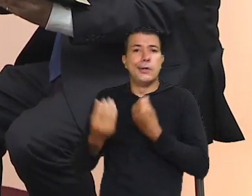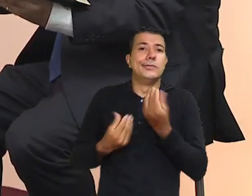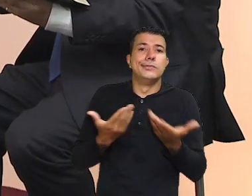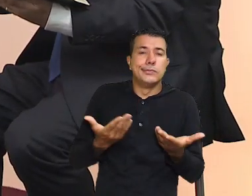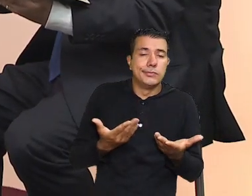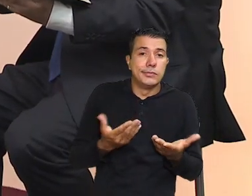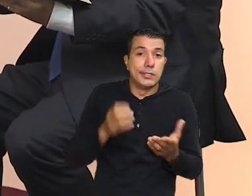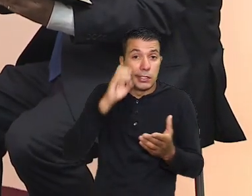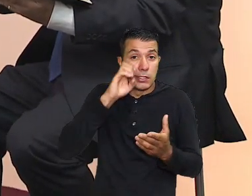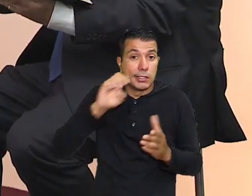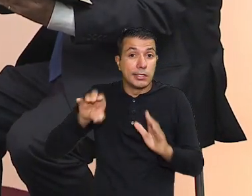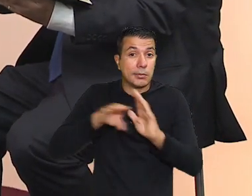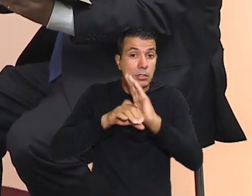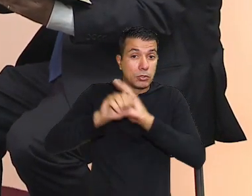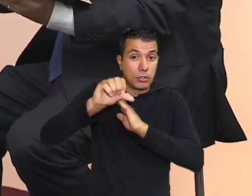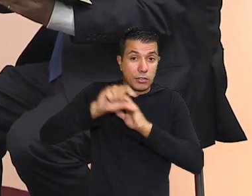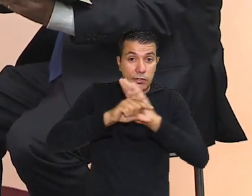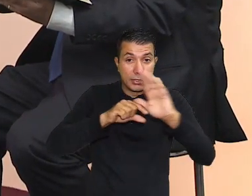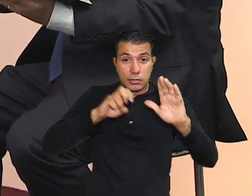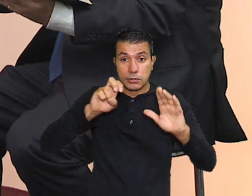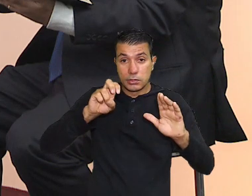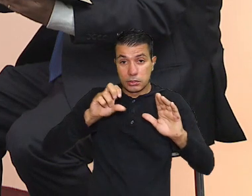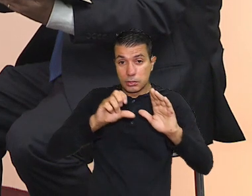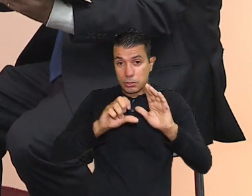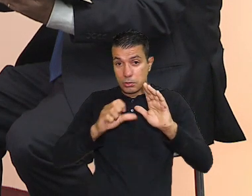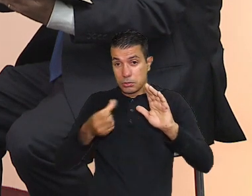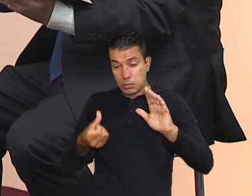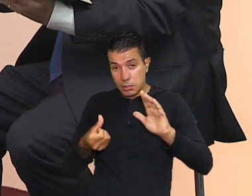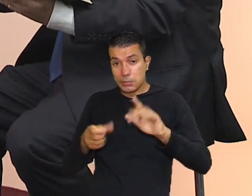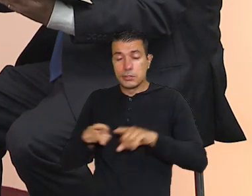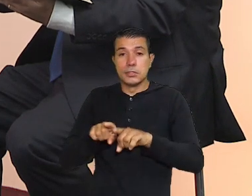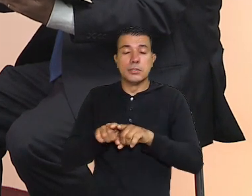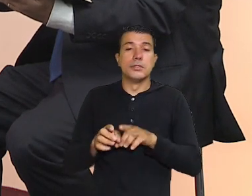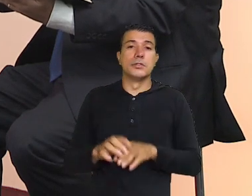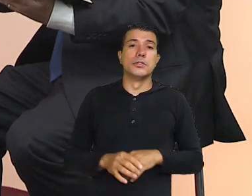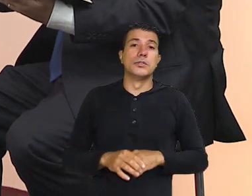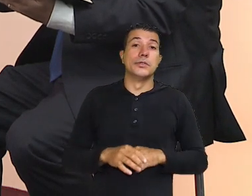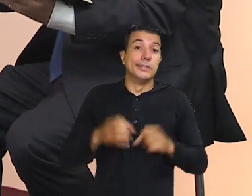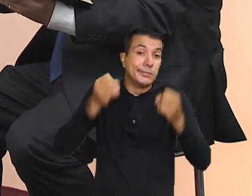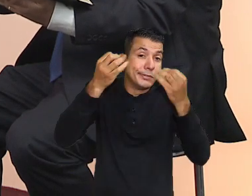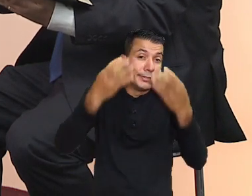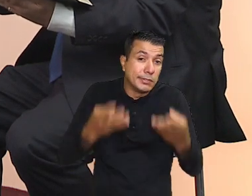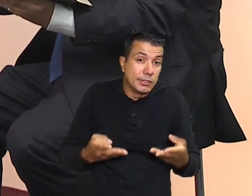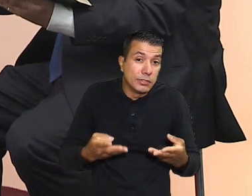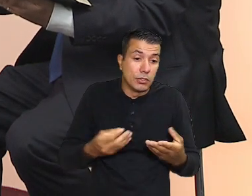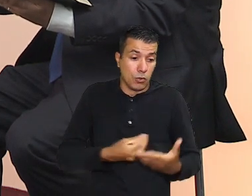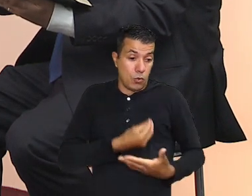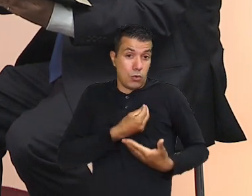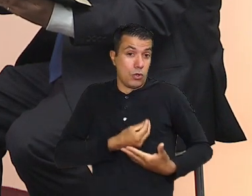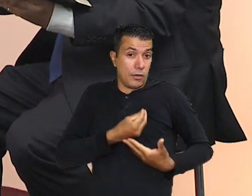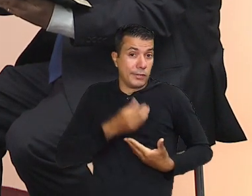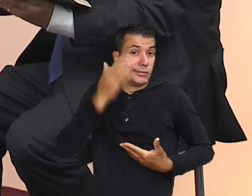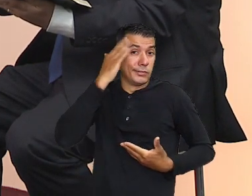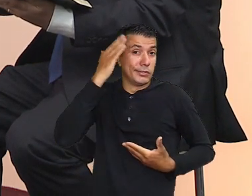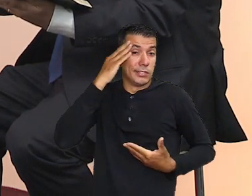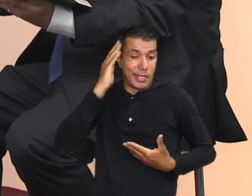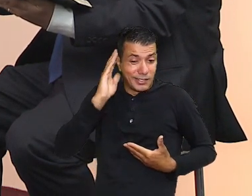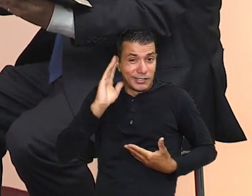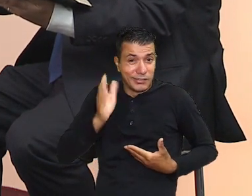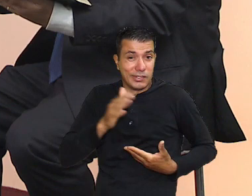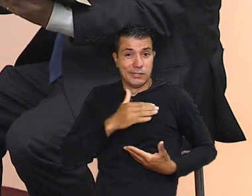Eclesiastes, capítulo 9, versículos 5 e 6, diz assim, ó, porque os vivos sabem que hão de